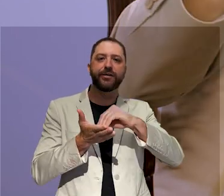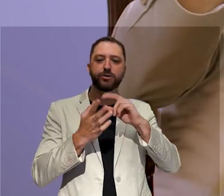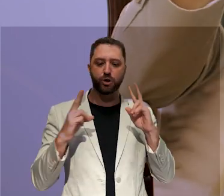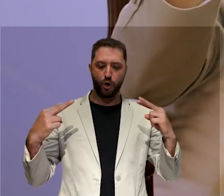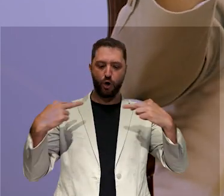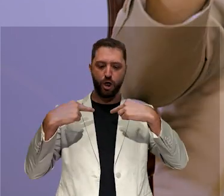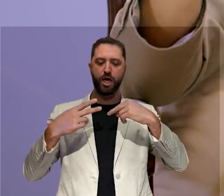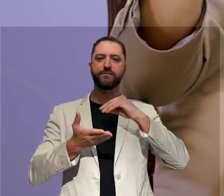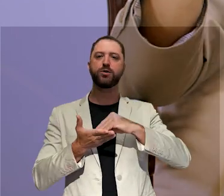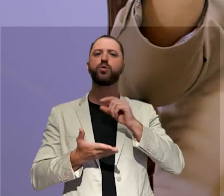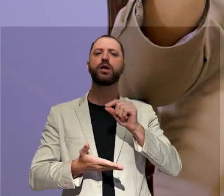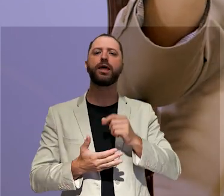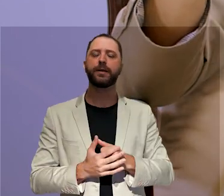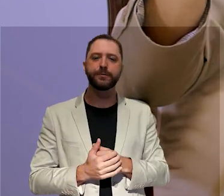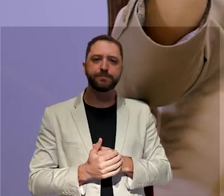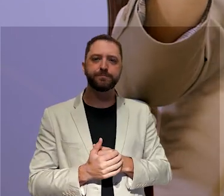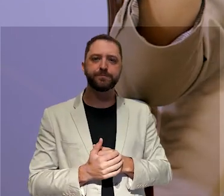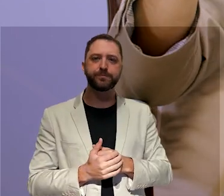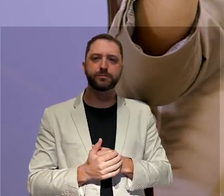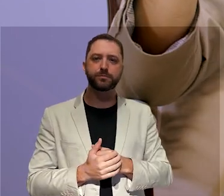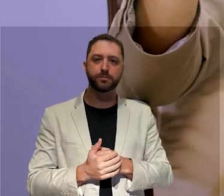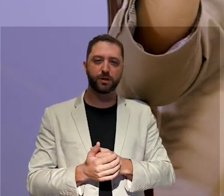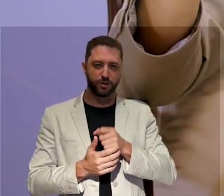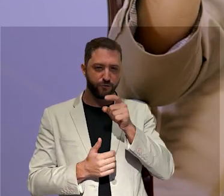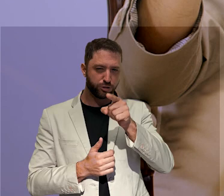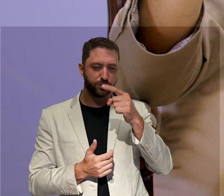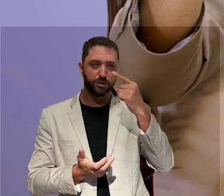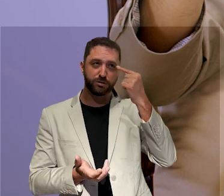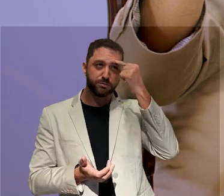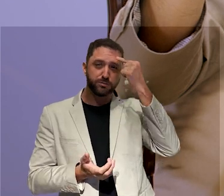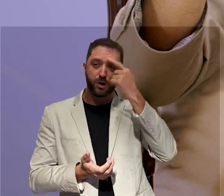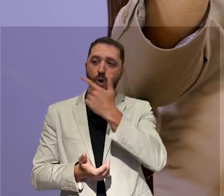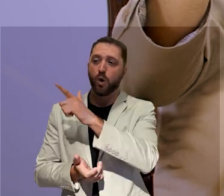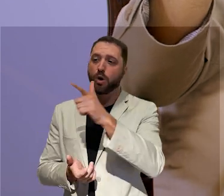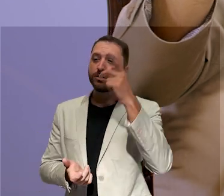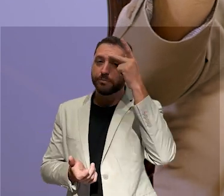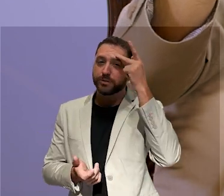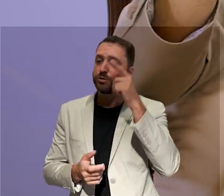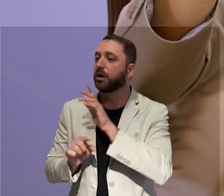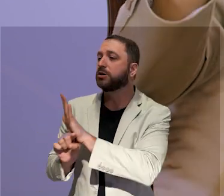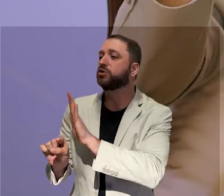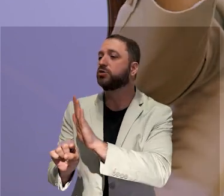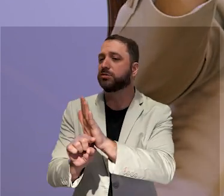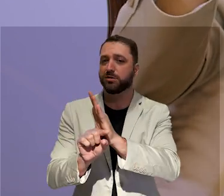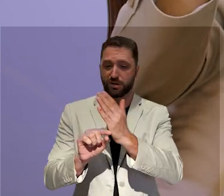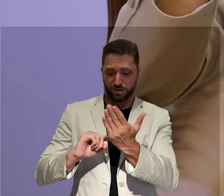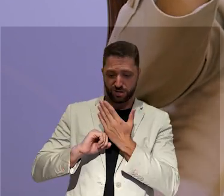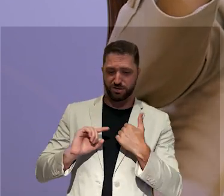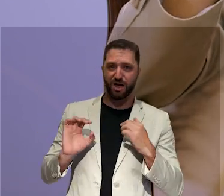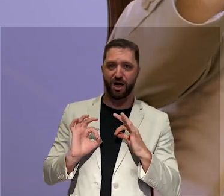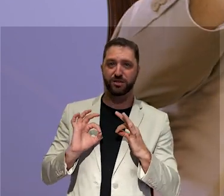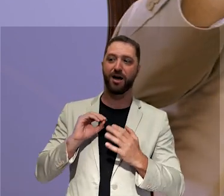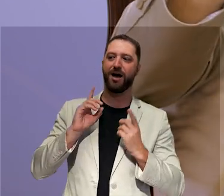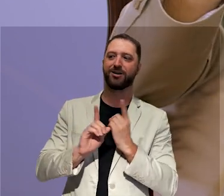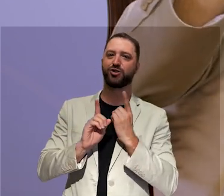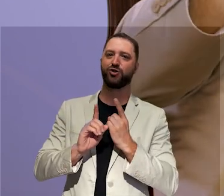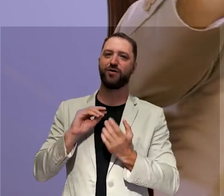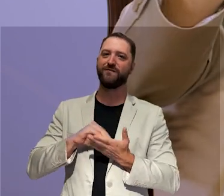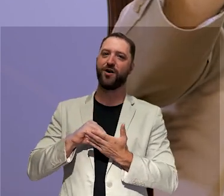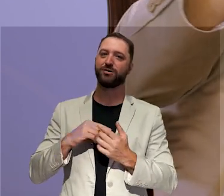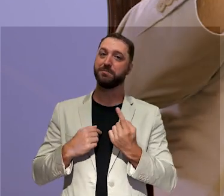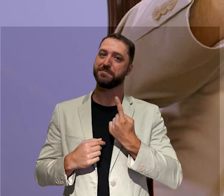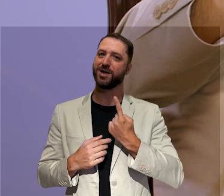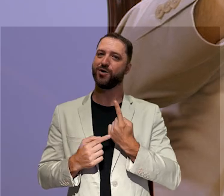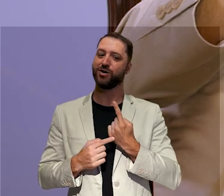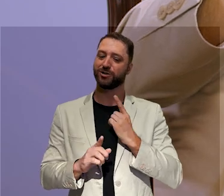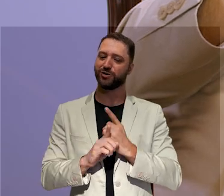o que você ainda não olhou para si mesmo? Se é uma pessoa que muitas vezes se dedica mais ao outro e menos para si, então aí já é um